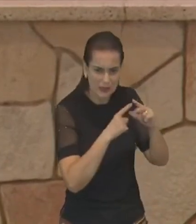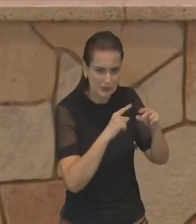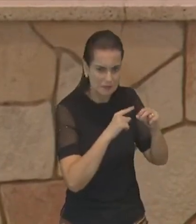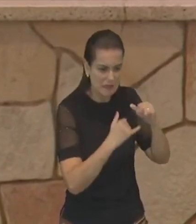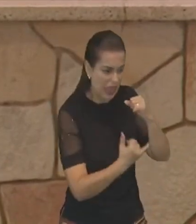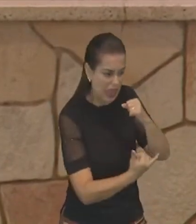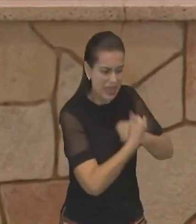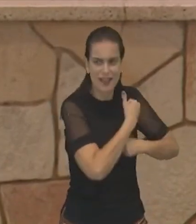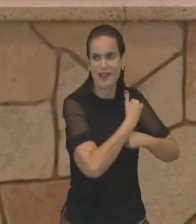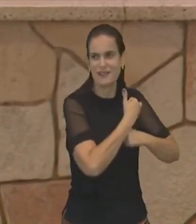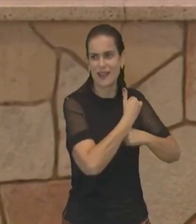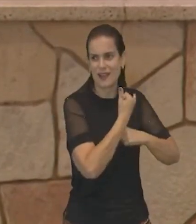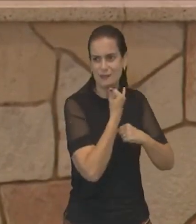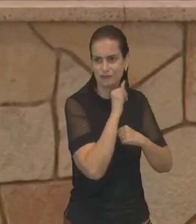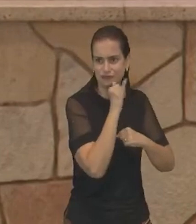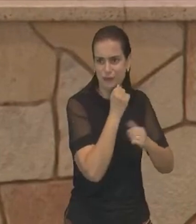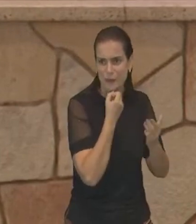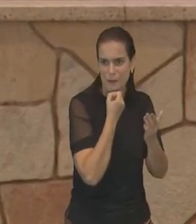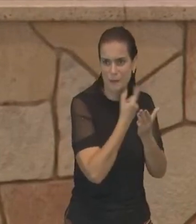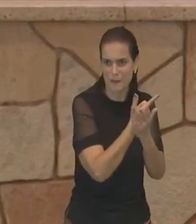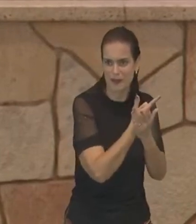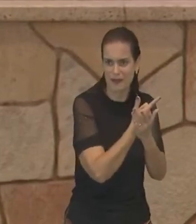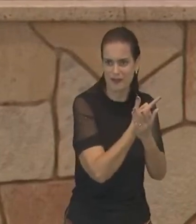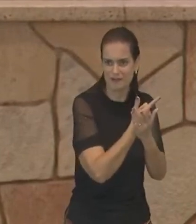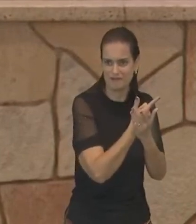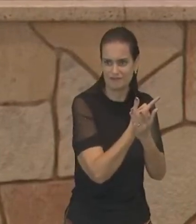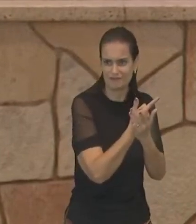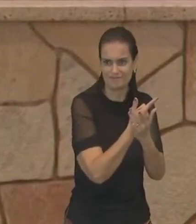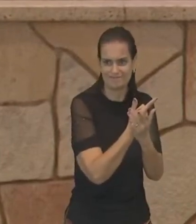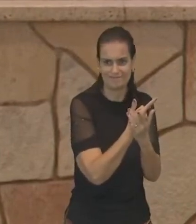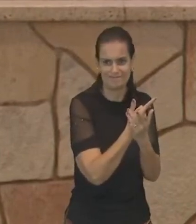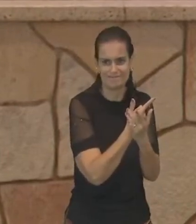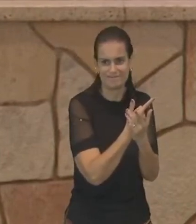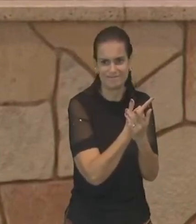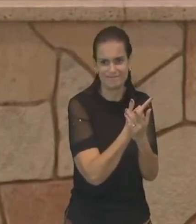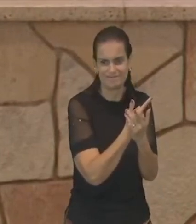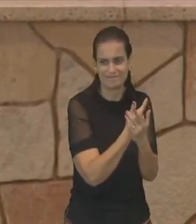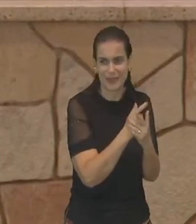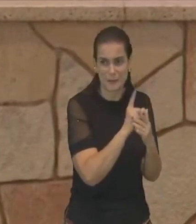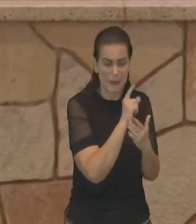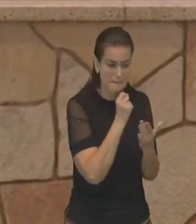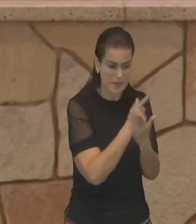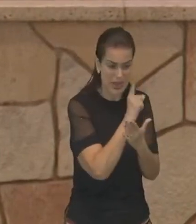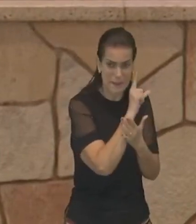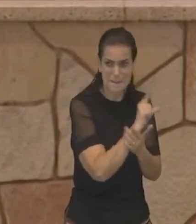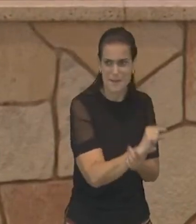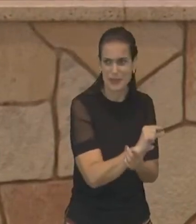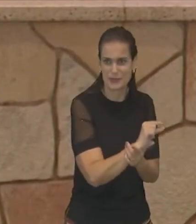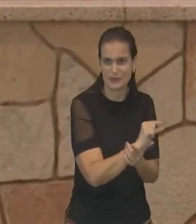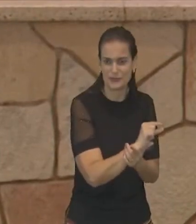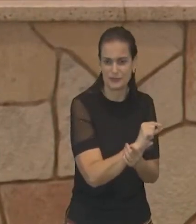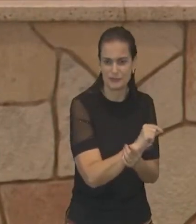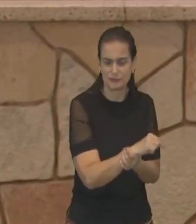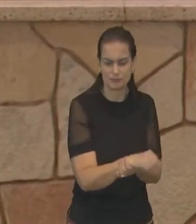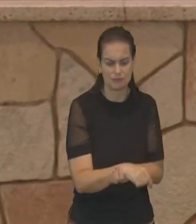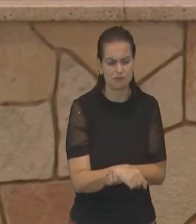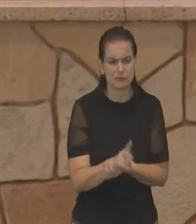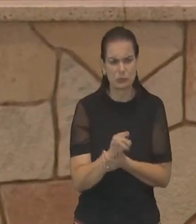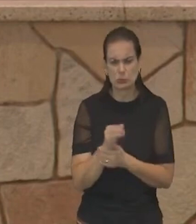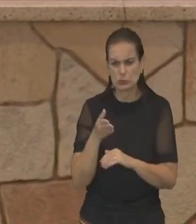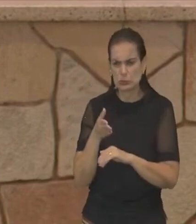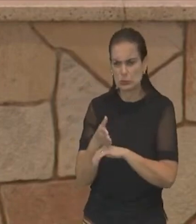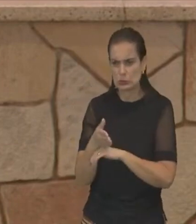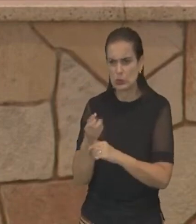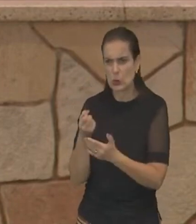O pastor que esqueceu, essa é muito boa, e foi verdade isso. O pastor pregando, ele compartilhou assim: irmãos, um dia eu passei na padaria, peguei